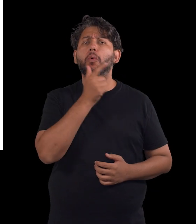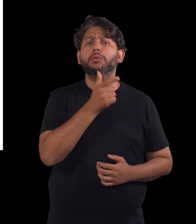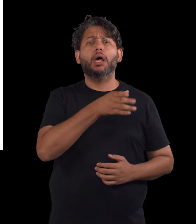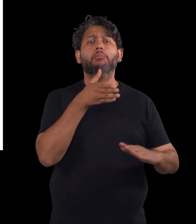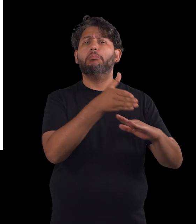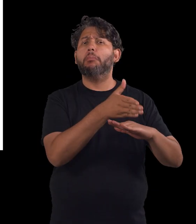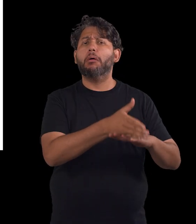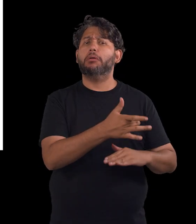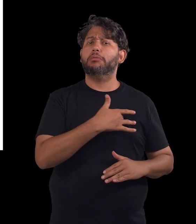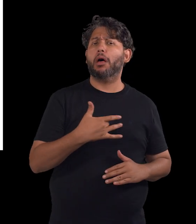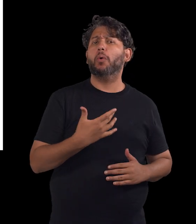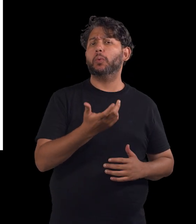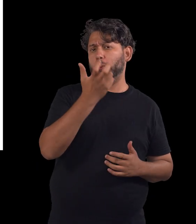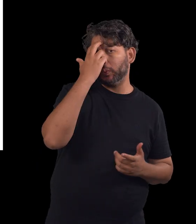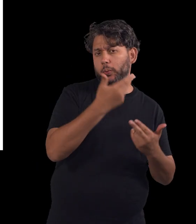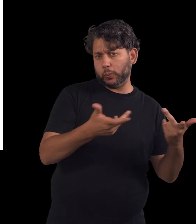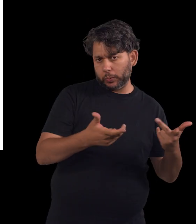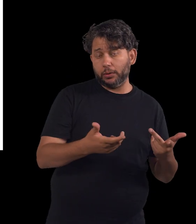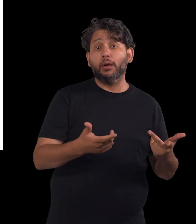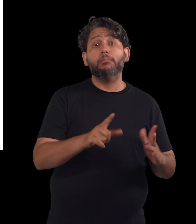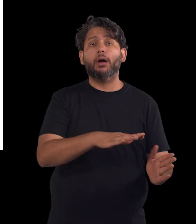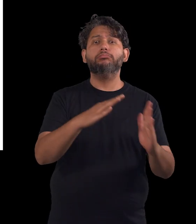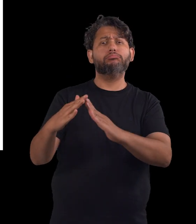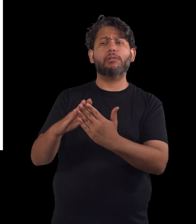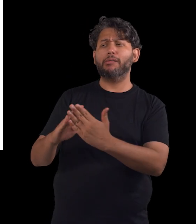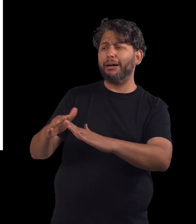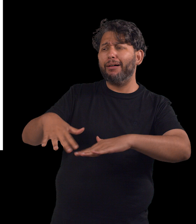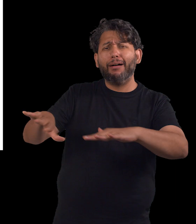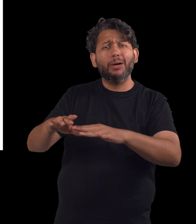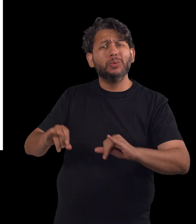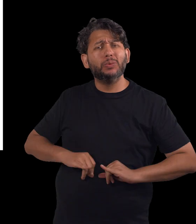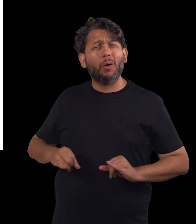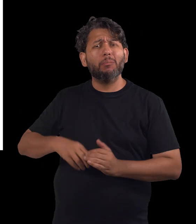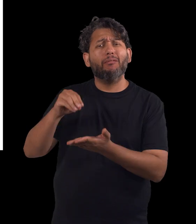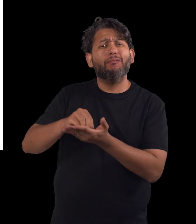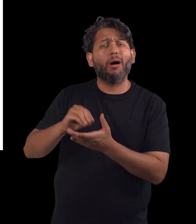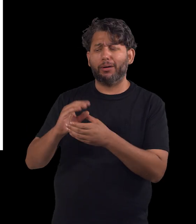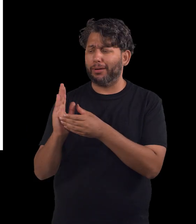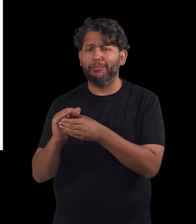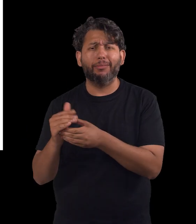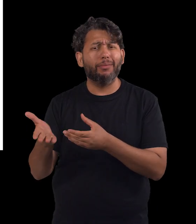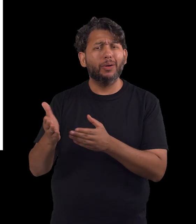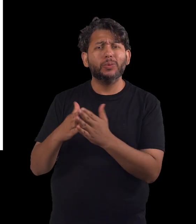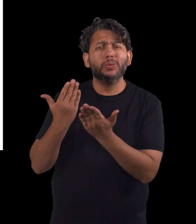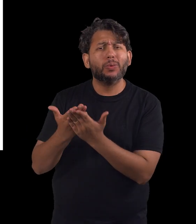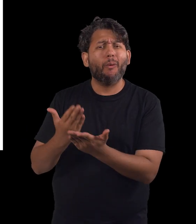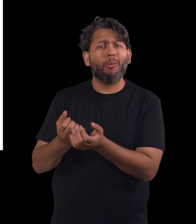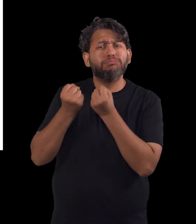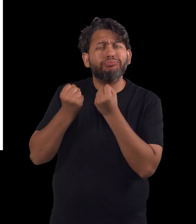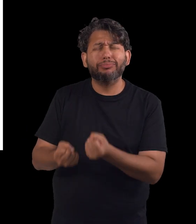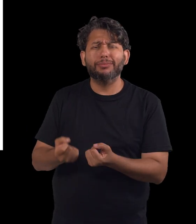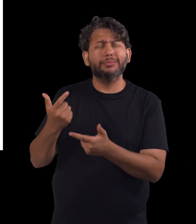acesso fácil à saúde e à cultura, ao lado de comunidades com moradias precárias, falta de saneamento,